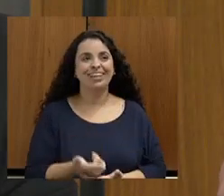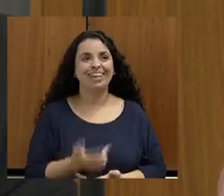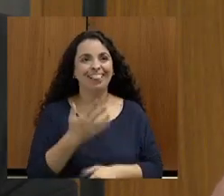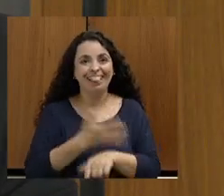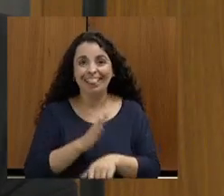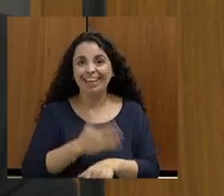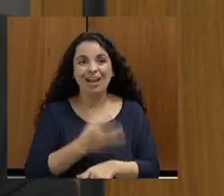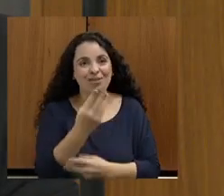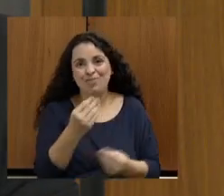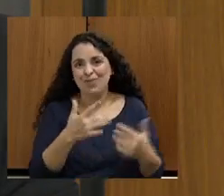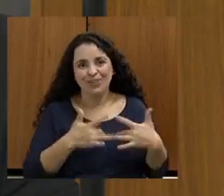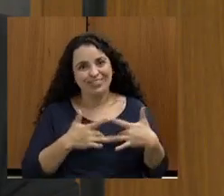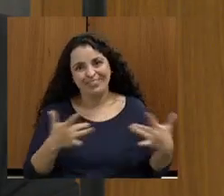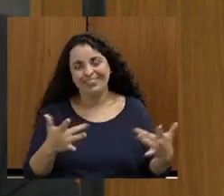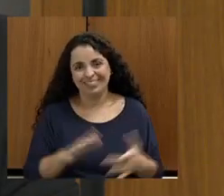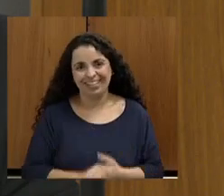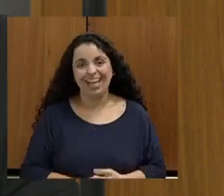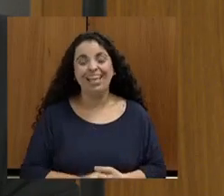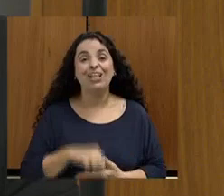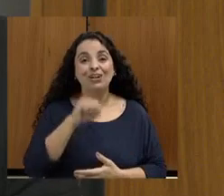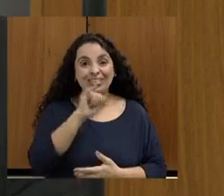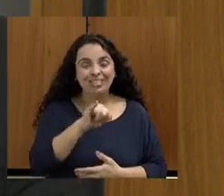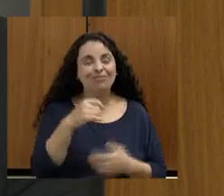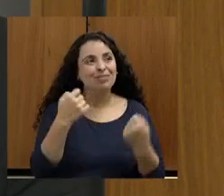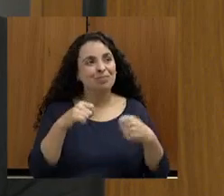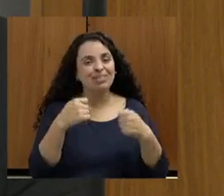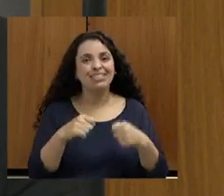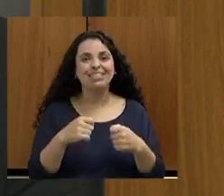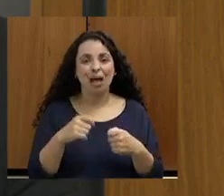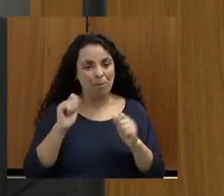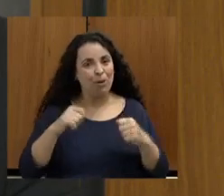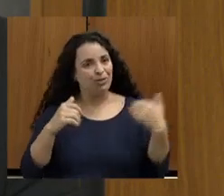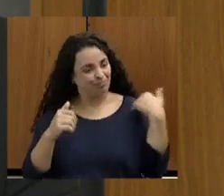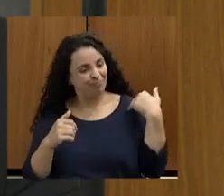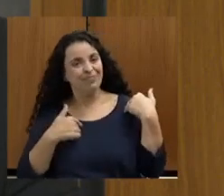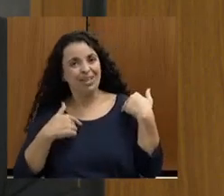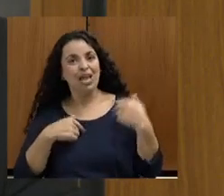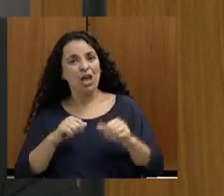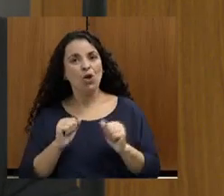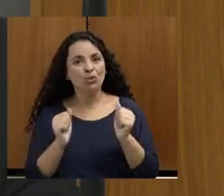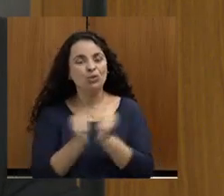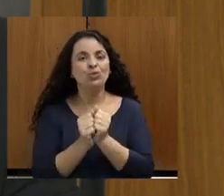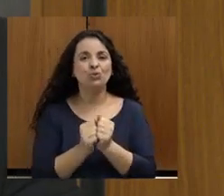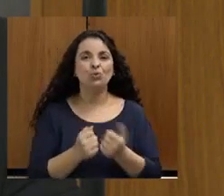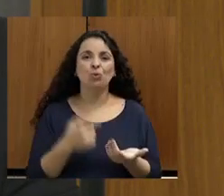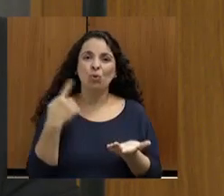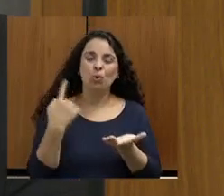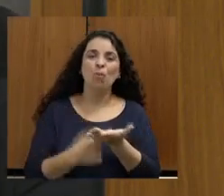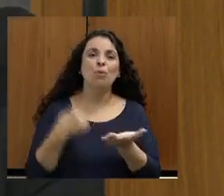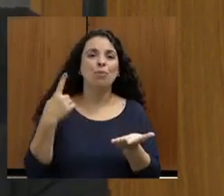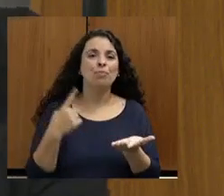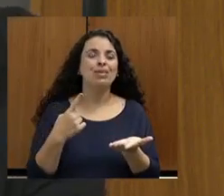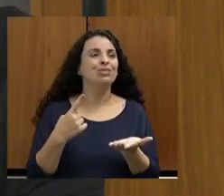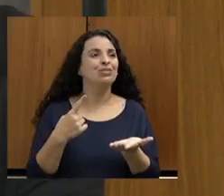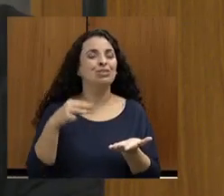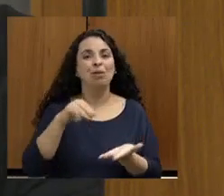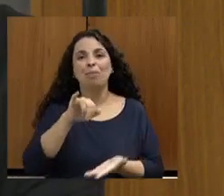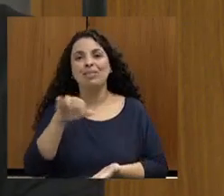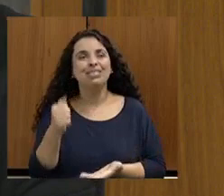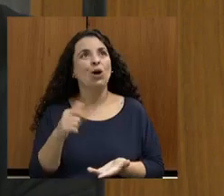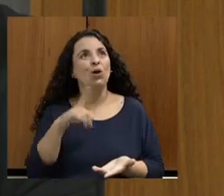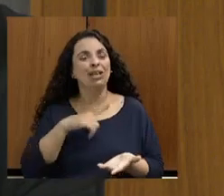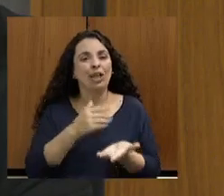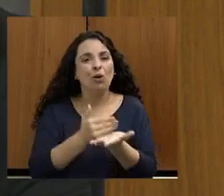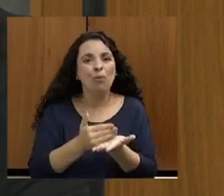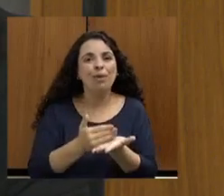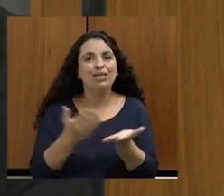pró de processo, misso de missão, compromisso significa começo, meio e fim, e por maiores que sejam os desafios, eu